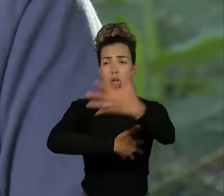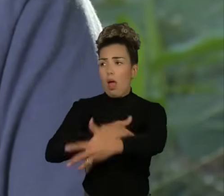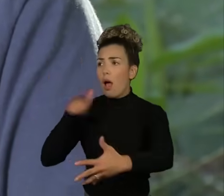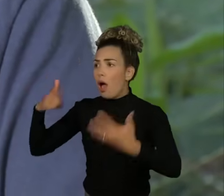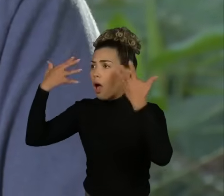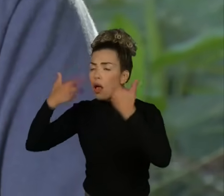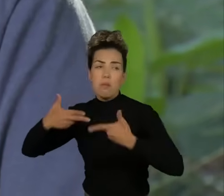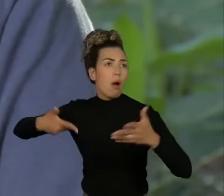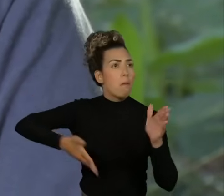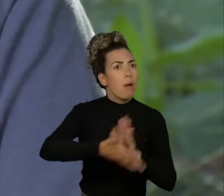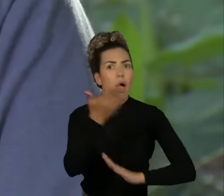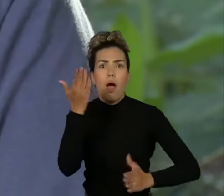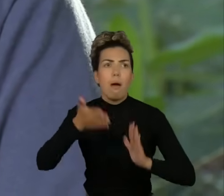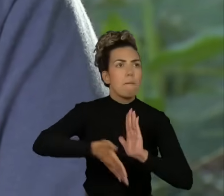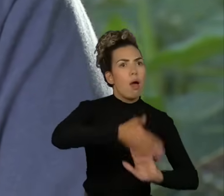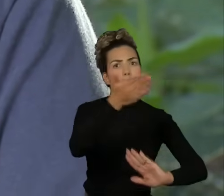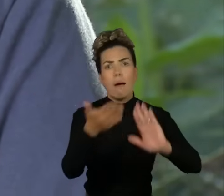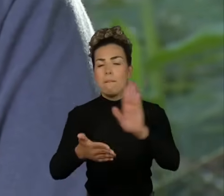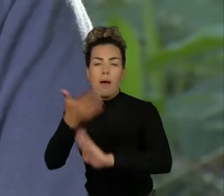reportado de